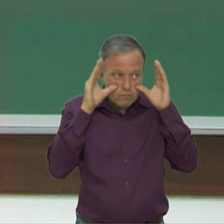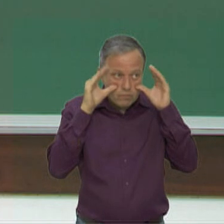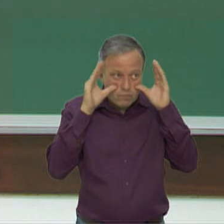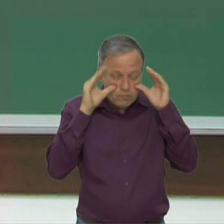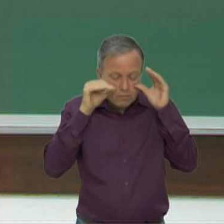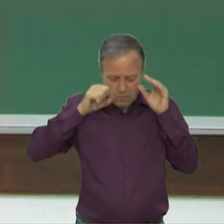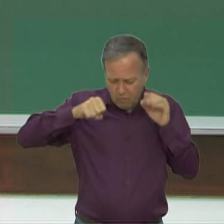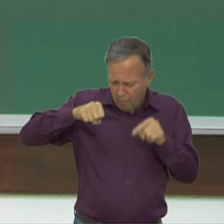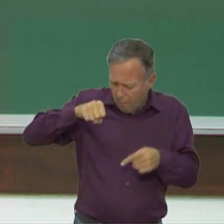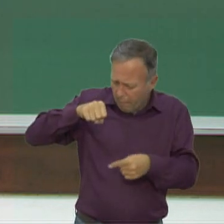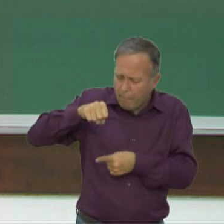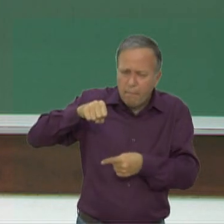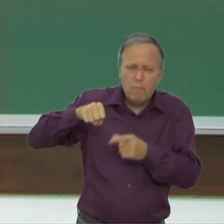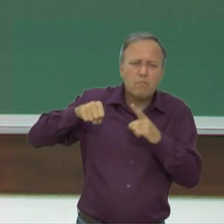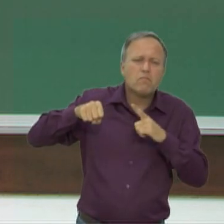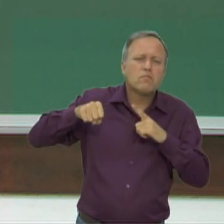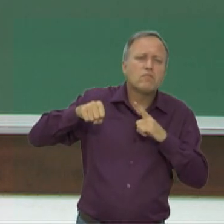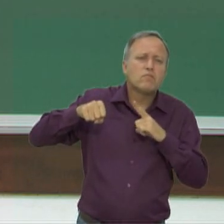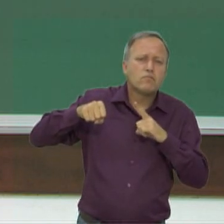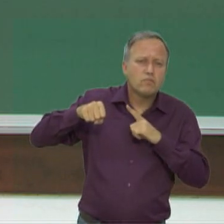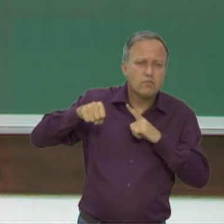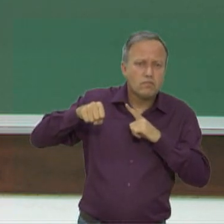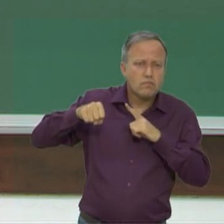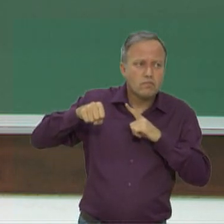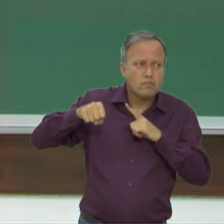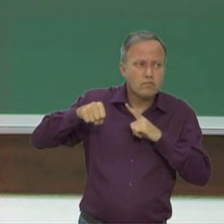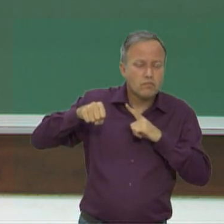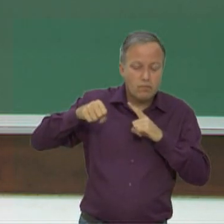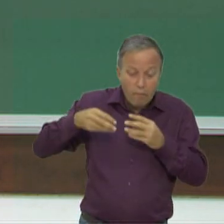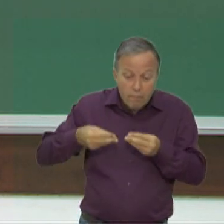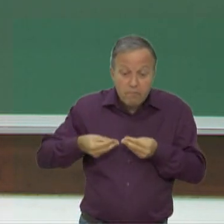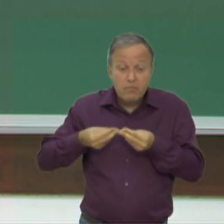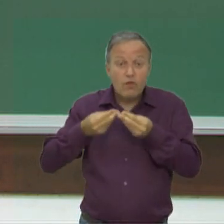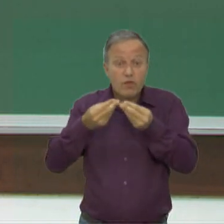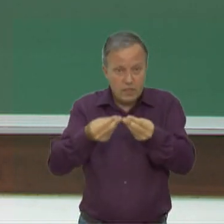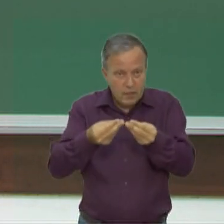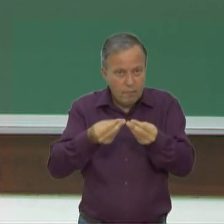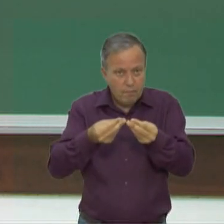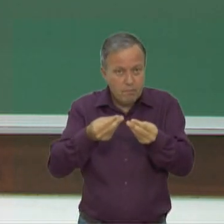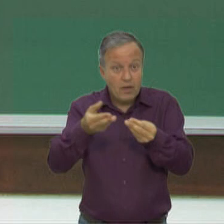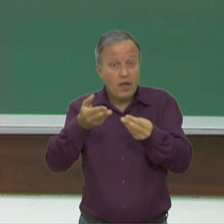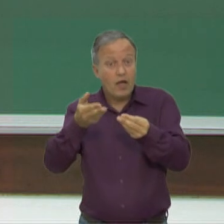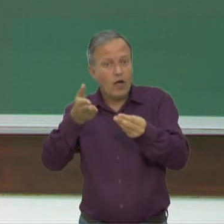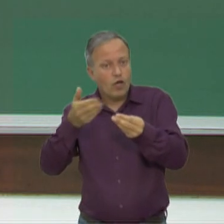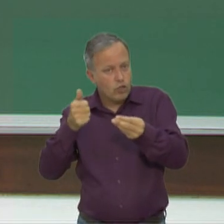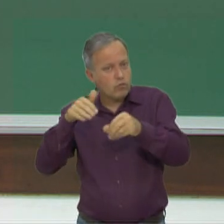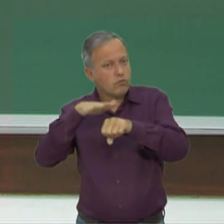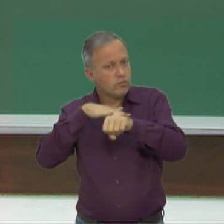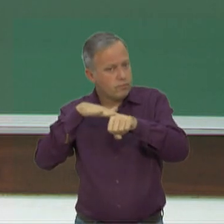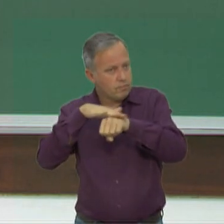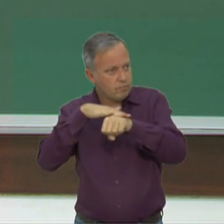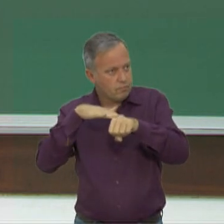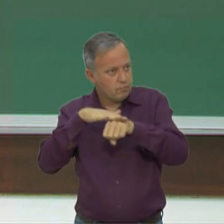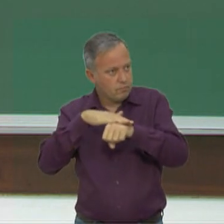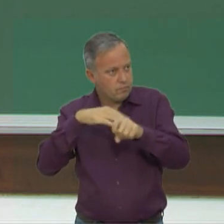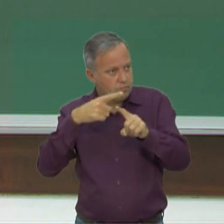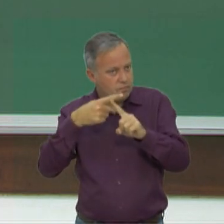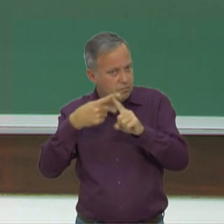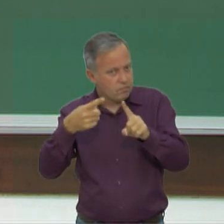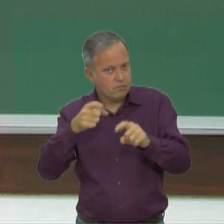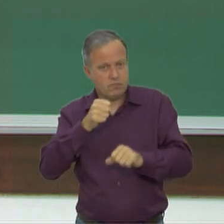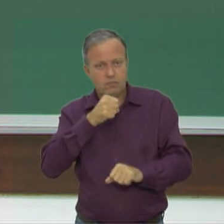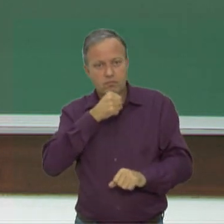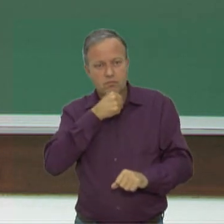dentro é tanta, tanta. Tenta oferecer produtos, tenta puxar conversa, mas o